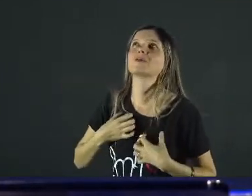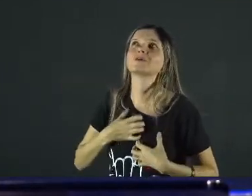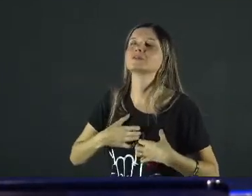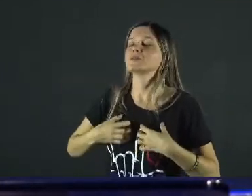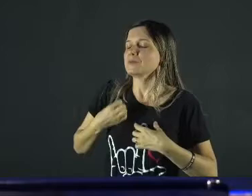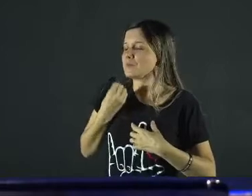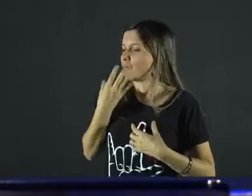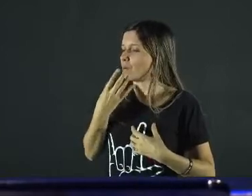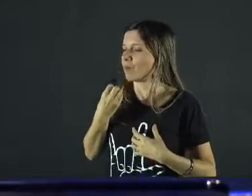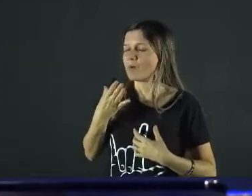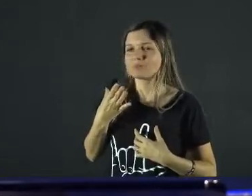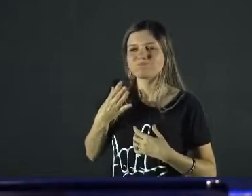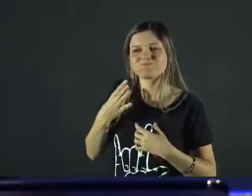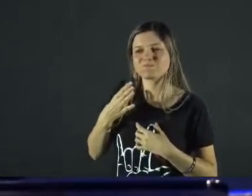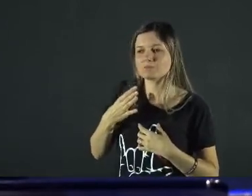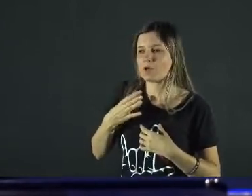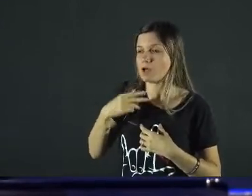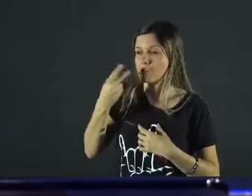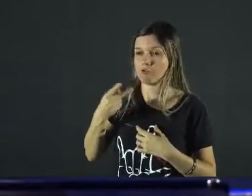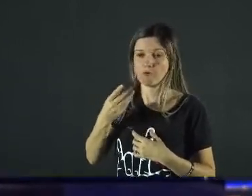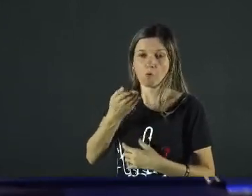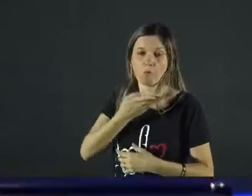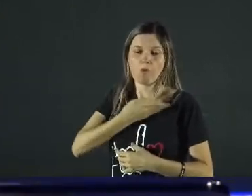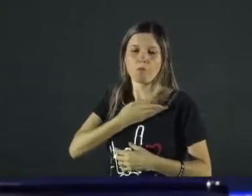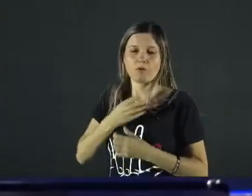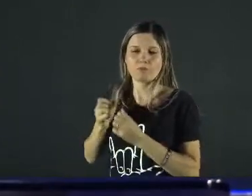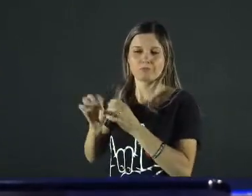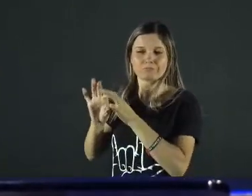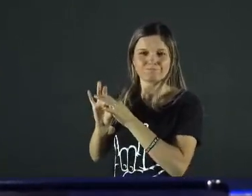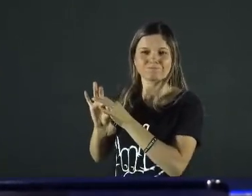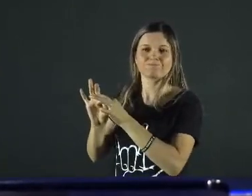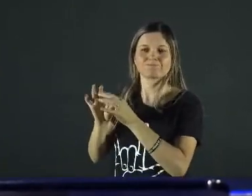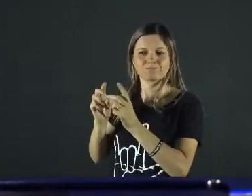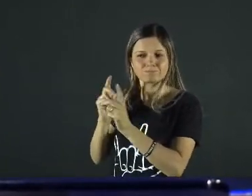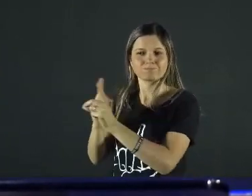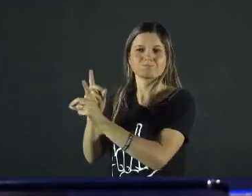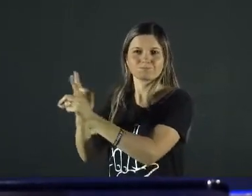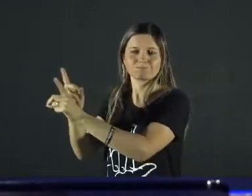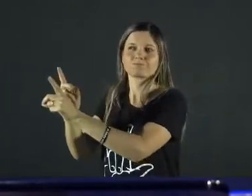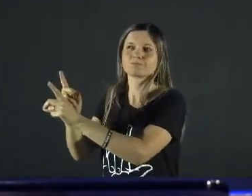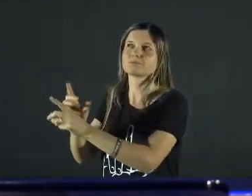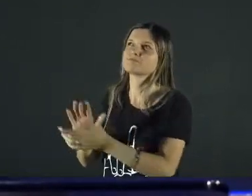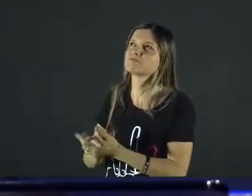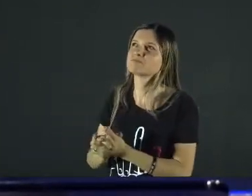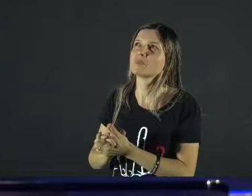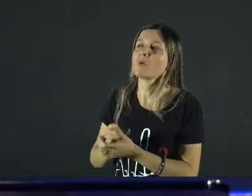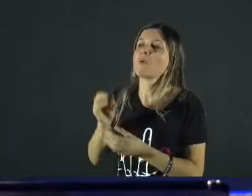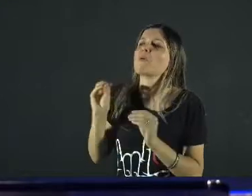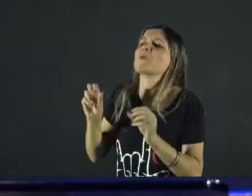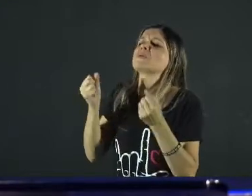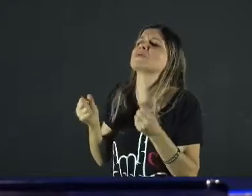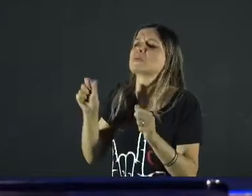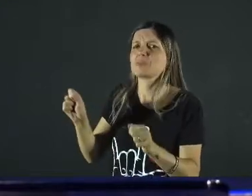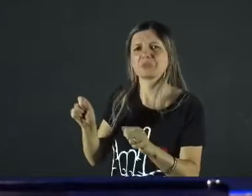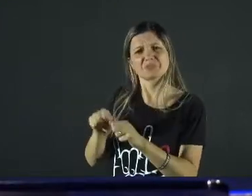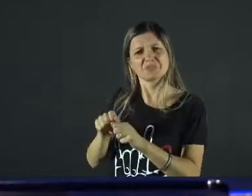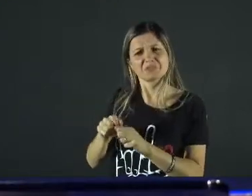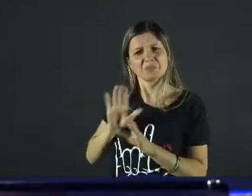que ele disse assim para o seu auxiliar, o Geazi: o que será que a gente pode fazer por essa